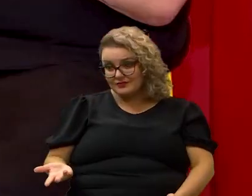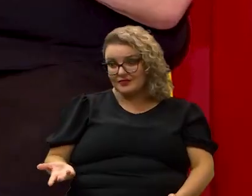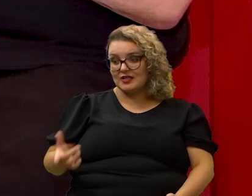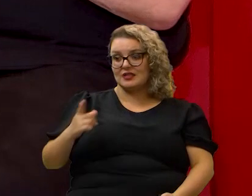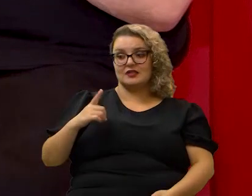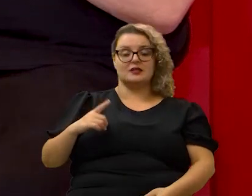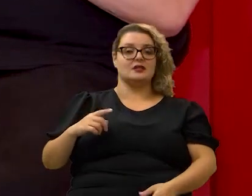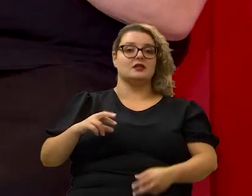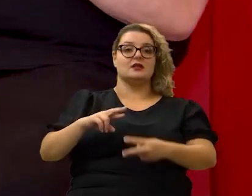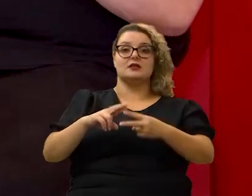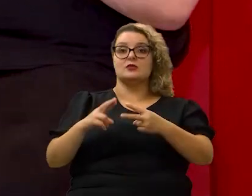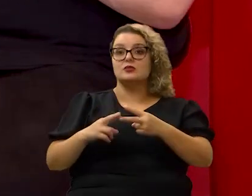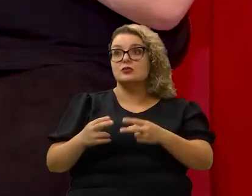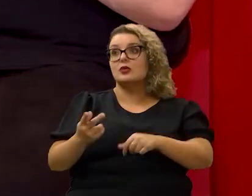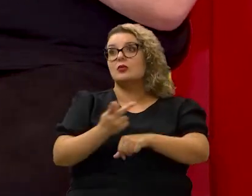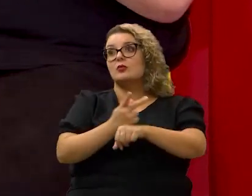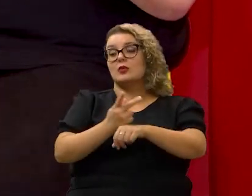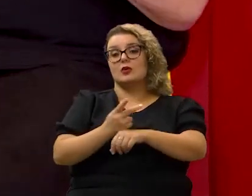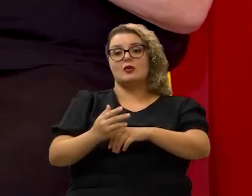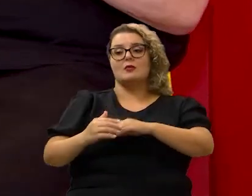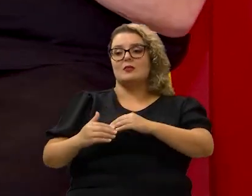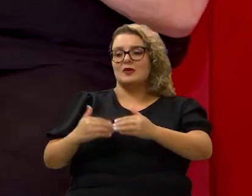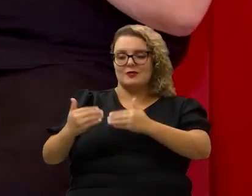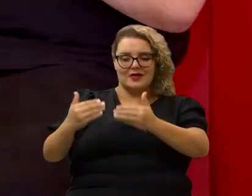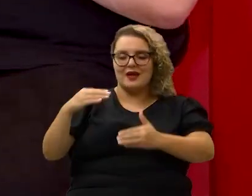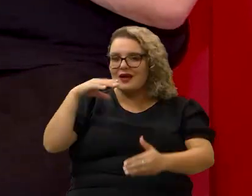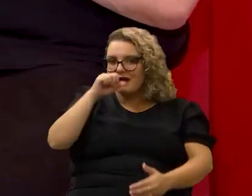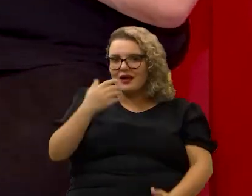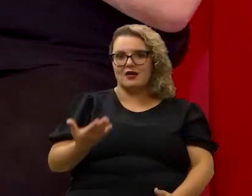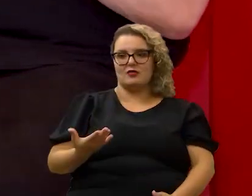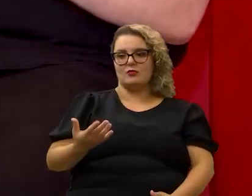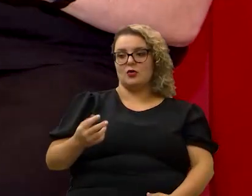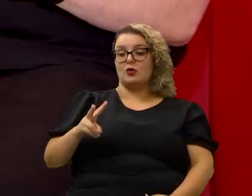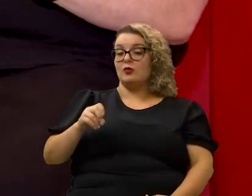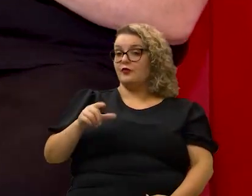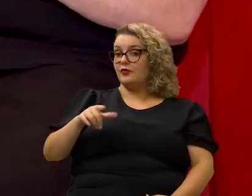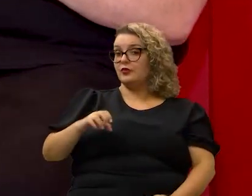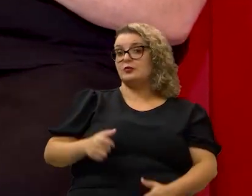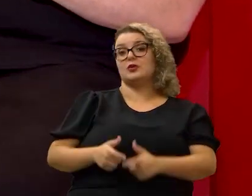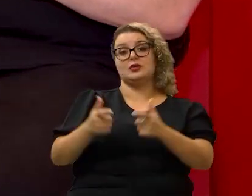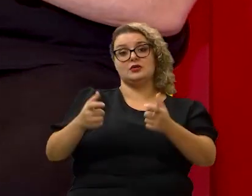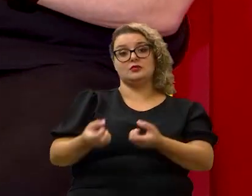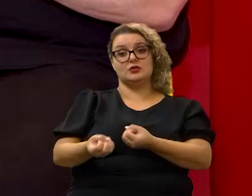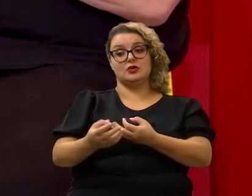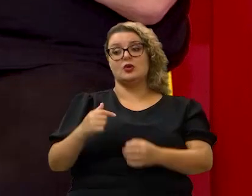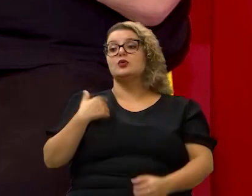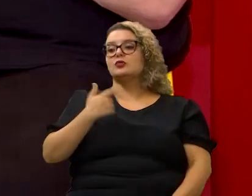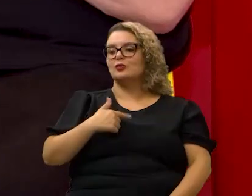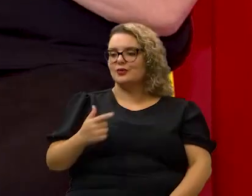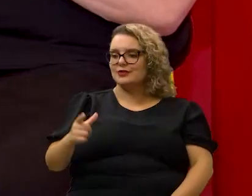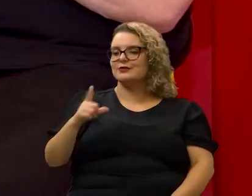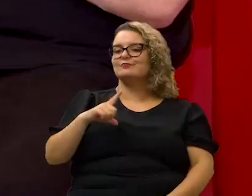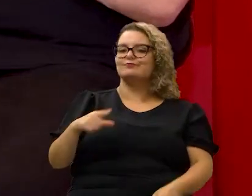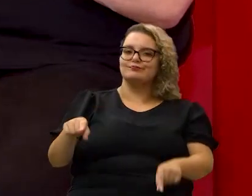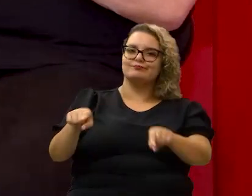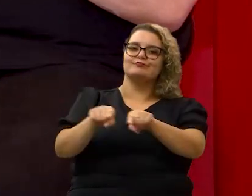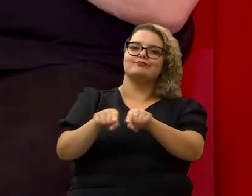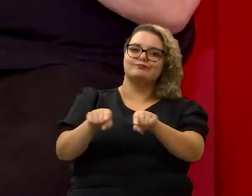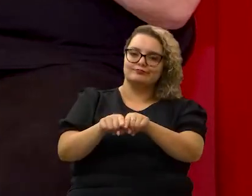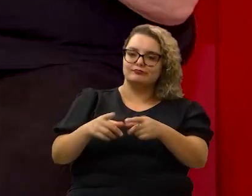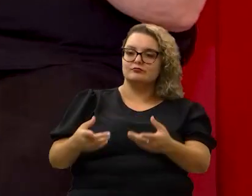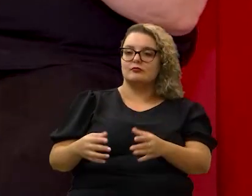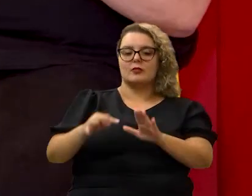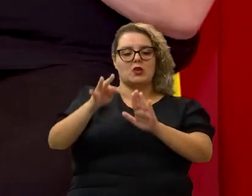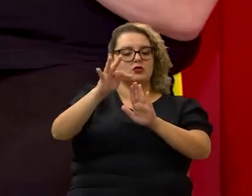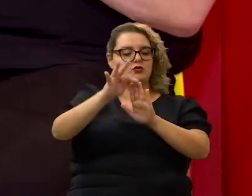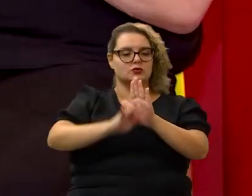os recursos para pesquisar, para processar muito rápido um volume grande de informações, nós vamos ter também, a partir de